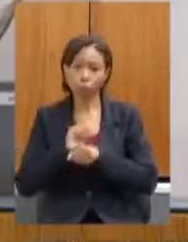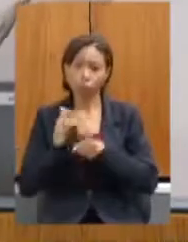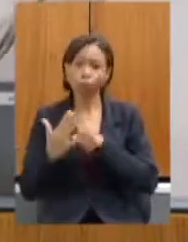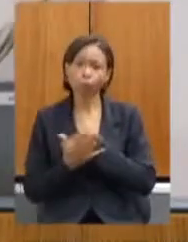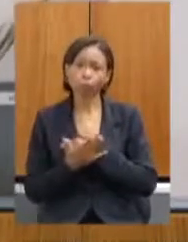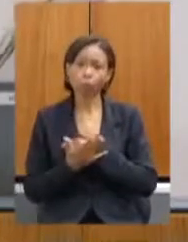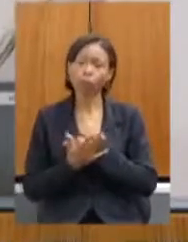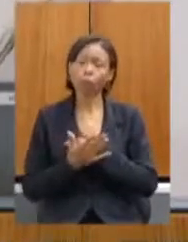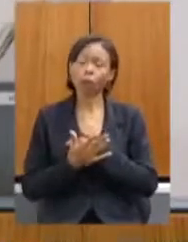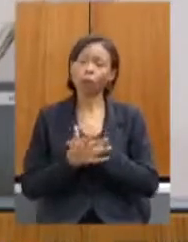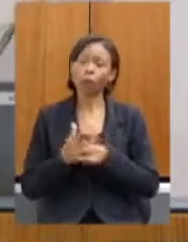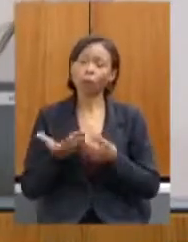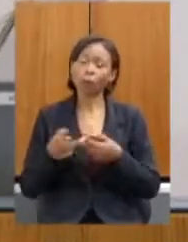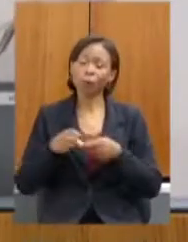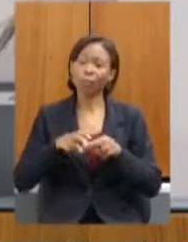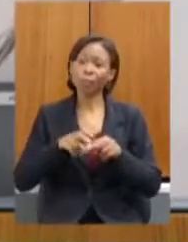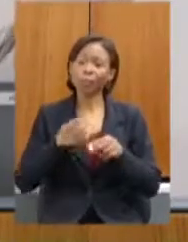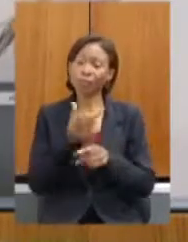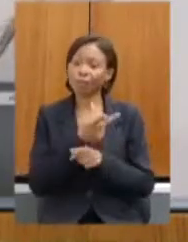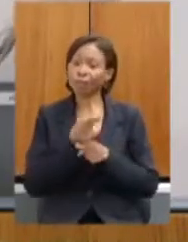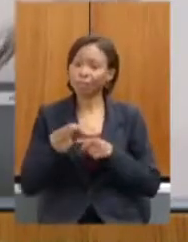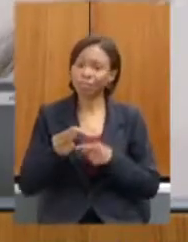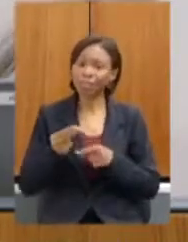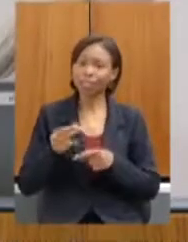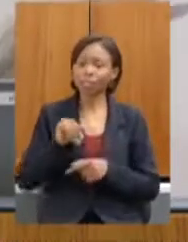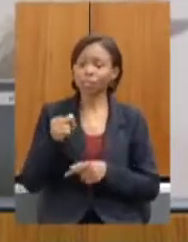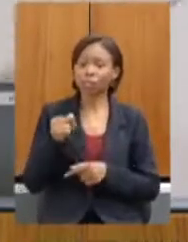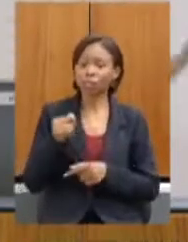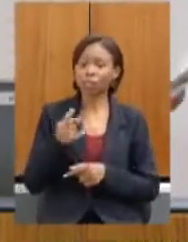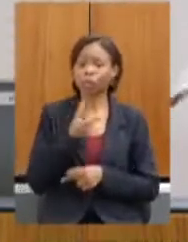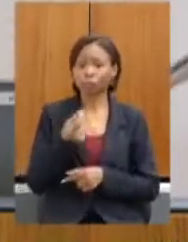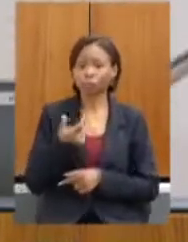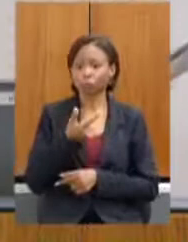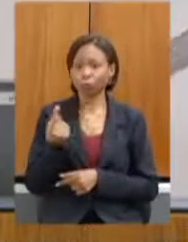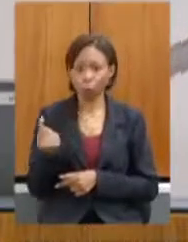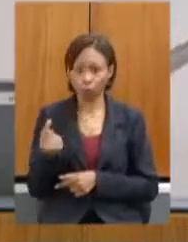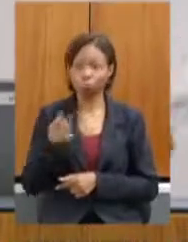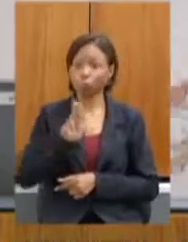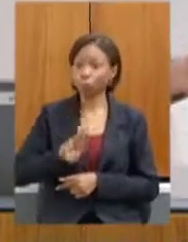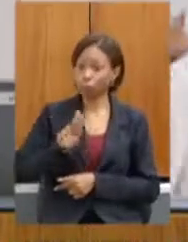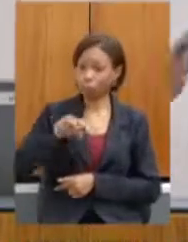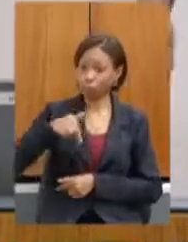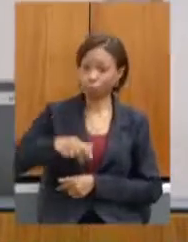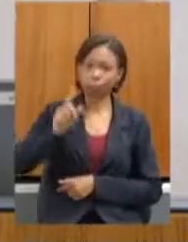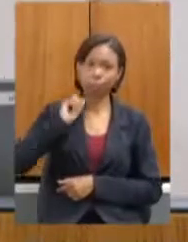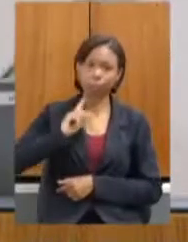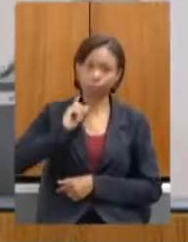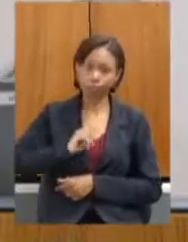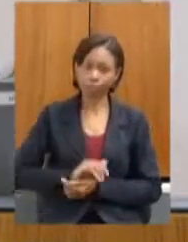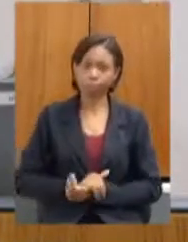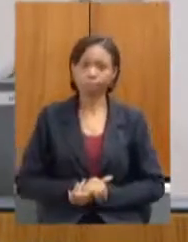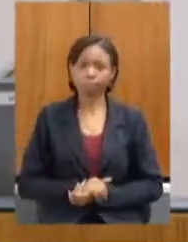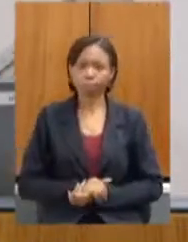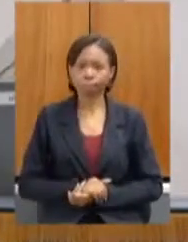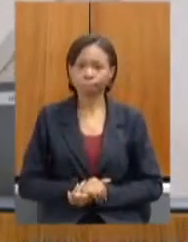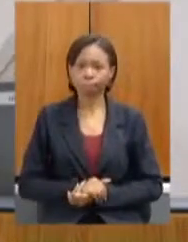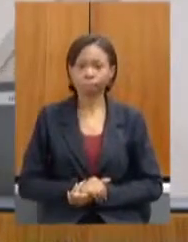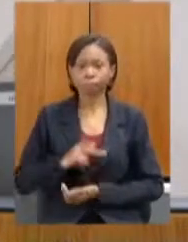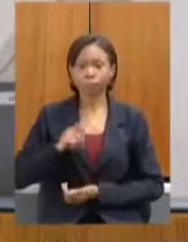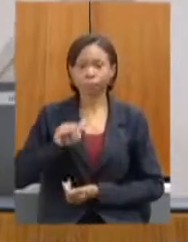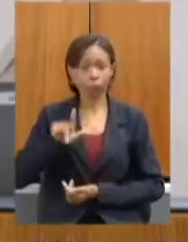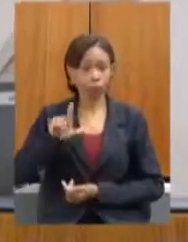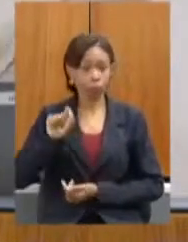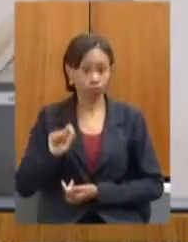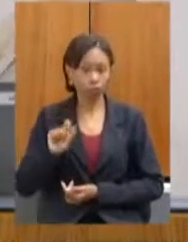terão sua validade vencida em janeiro de 2021 Para que sejam utilizados no estado do Dr